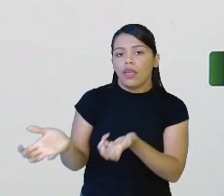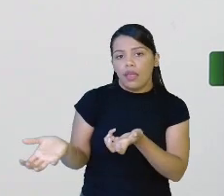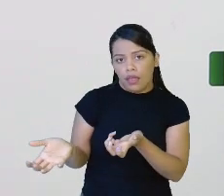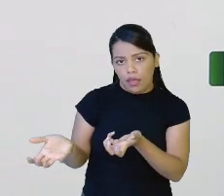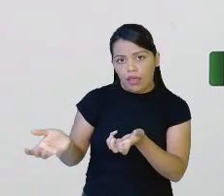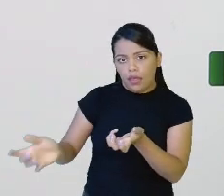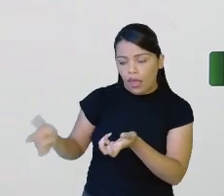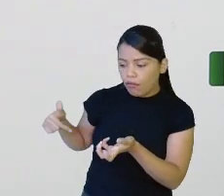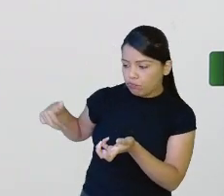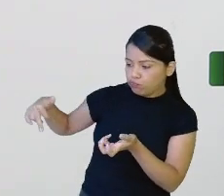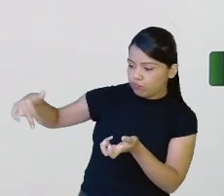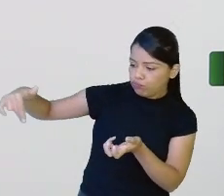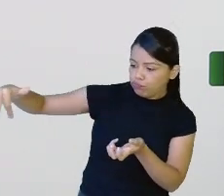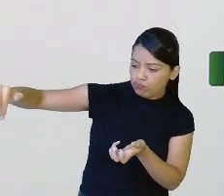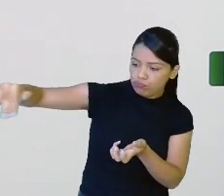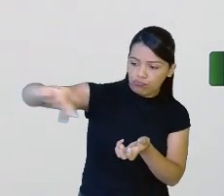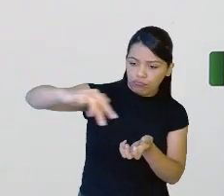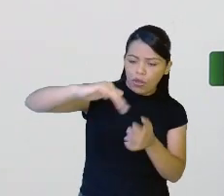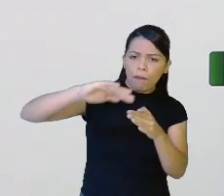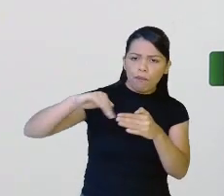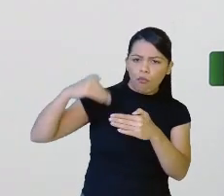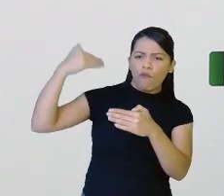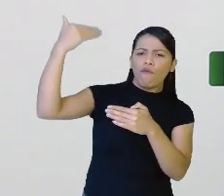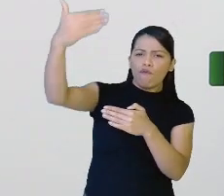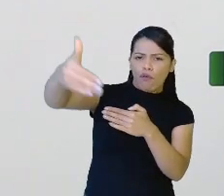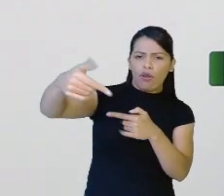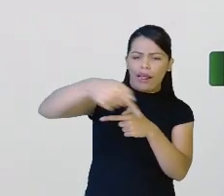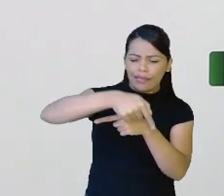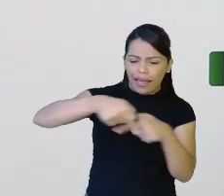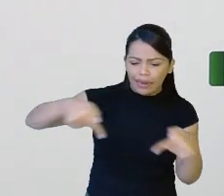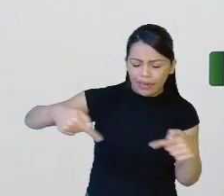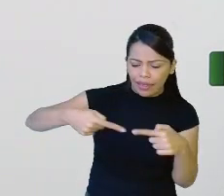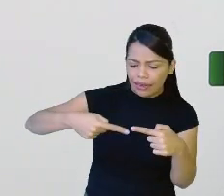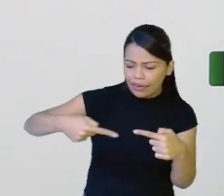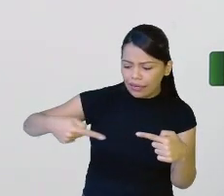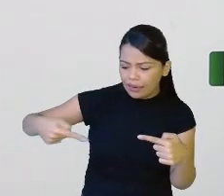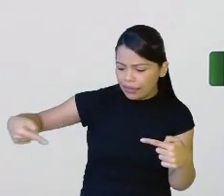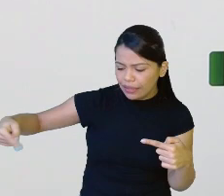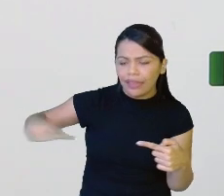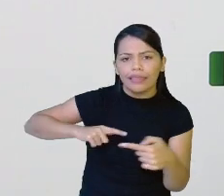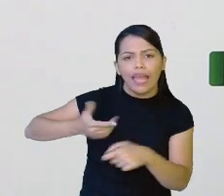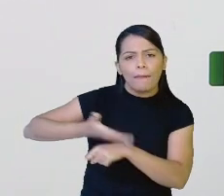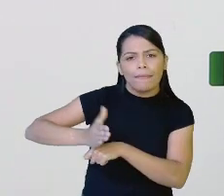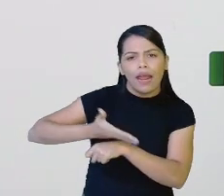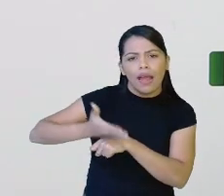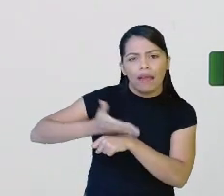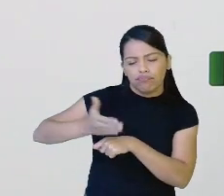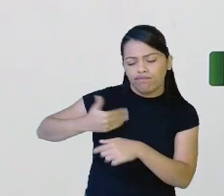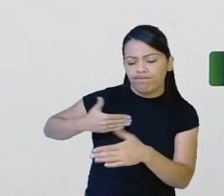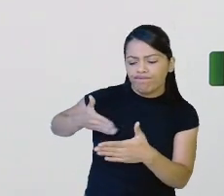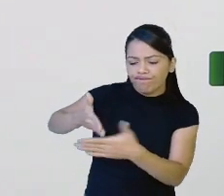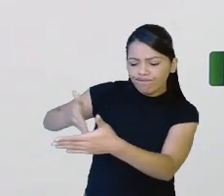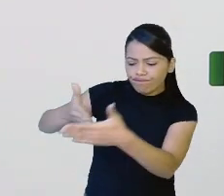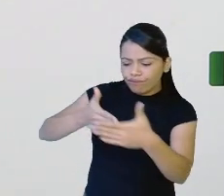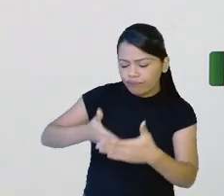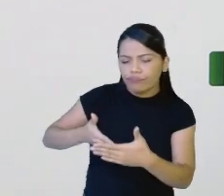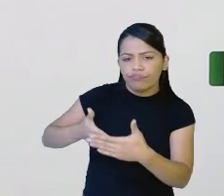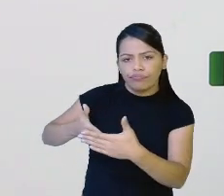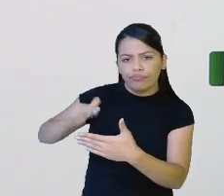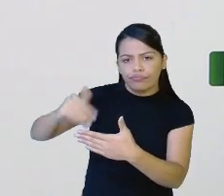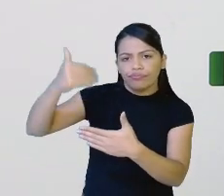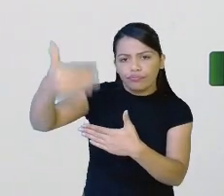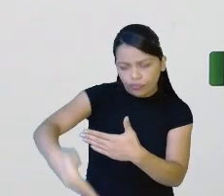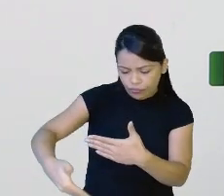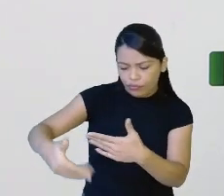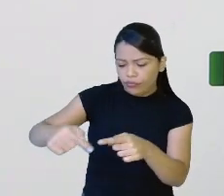uma volta nele, por fora, pelas linhas brancas que delimitam o espaço onde a bola